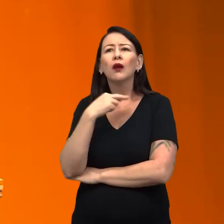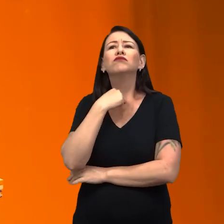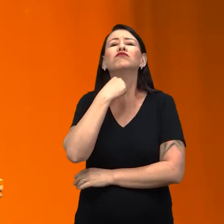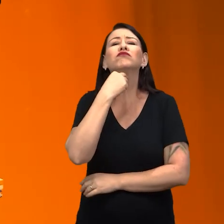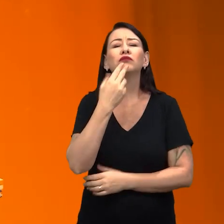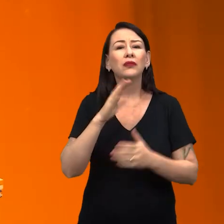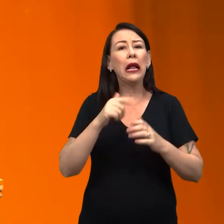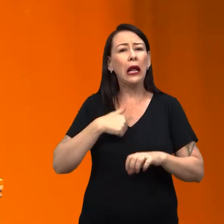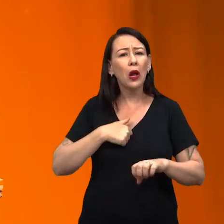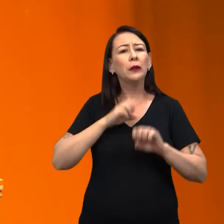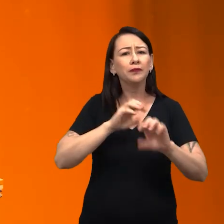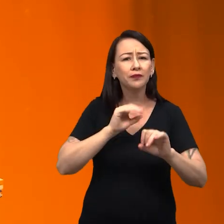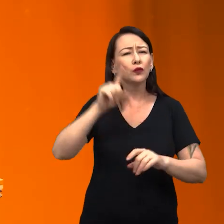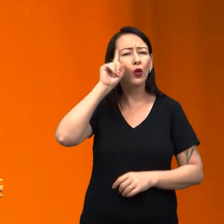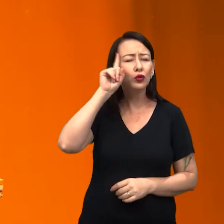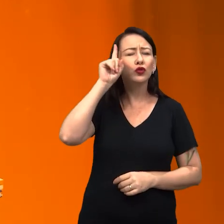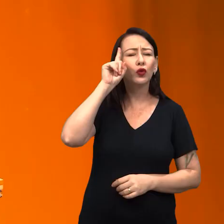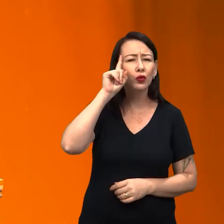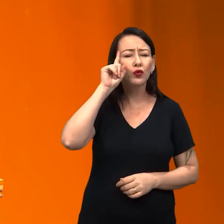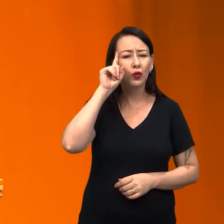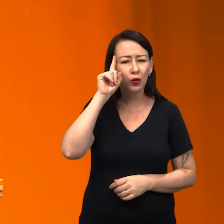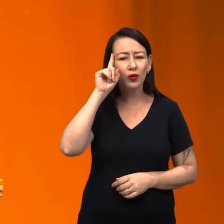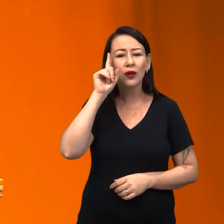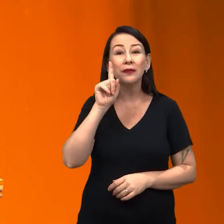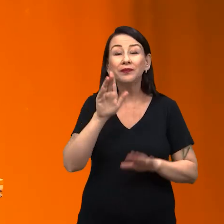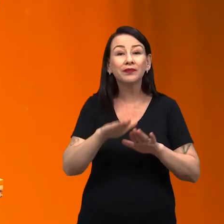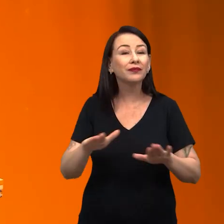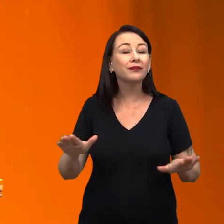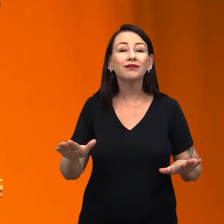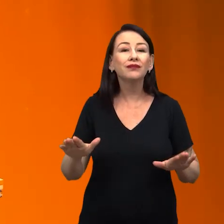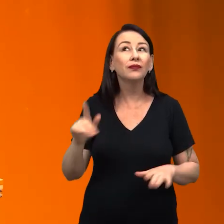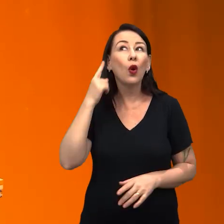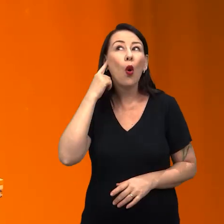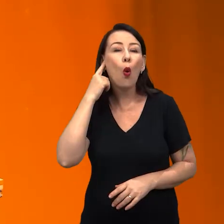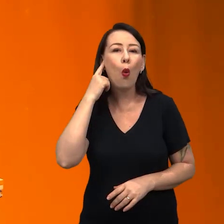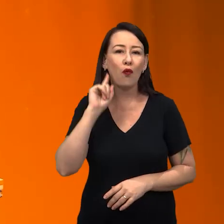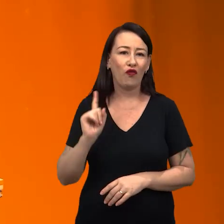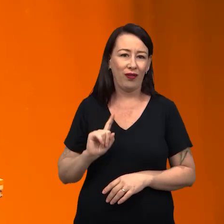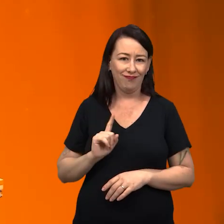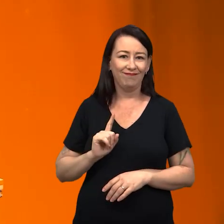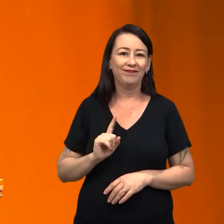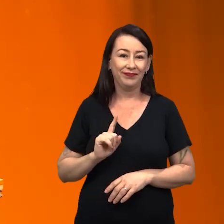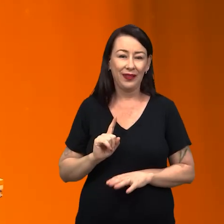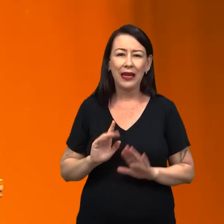cantando todo dia, e uma dificuldade muito grande das crianças ouvirem e afinarem. Então,